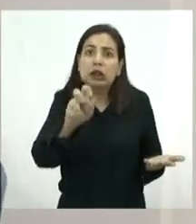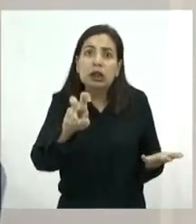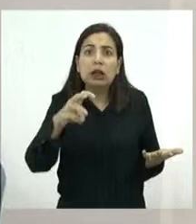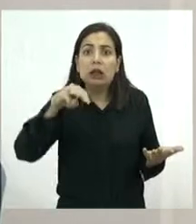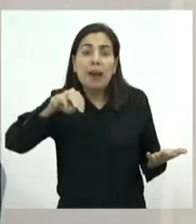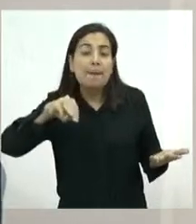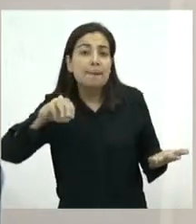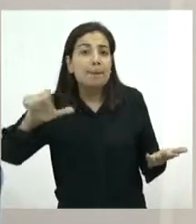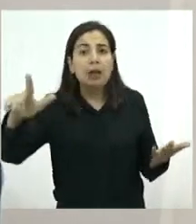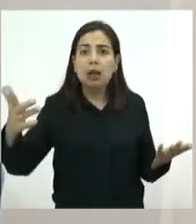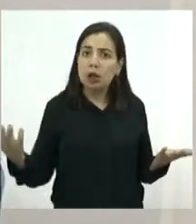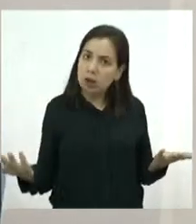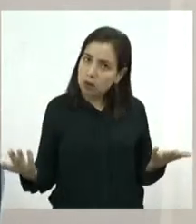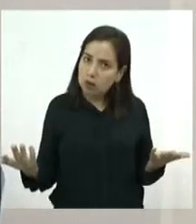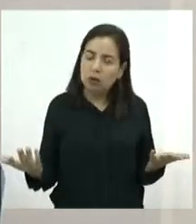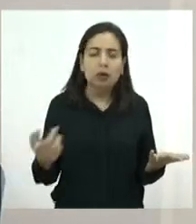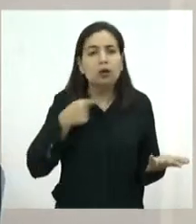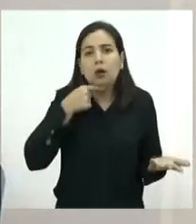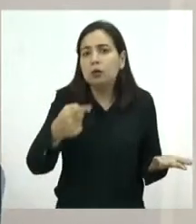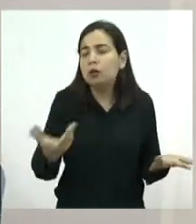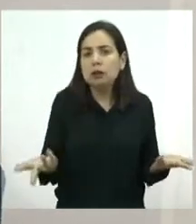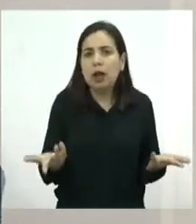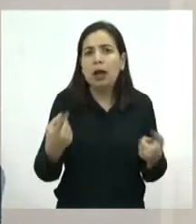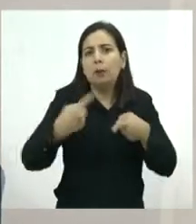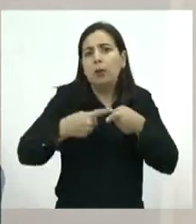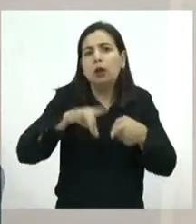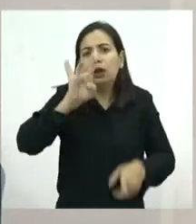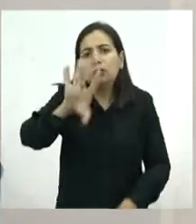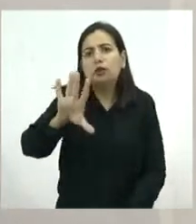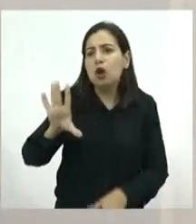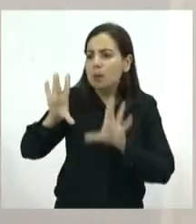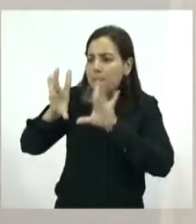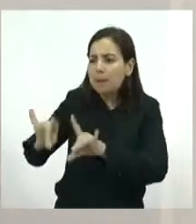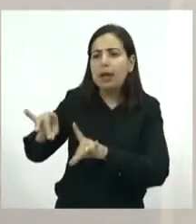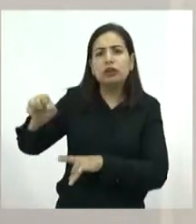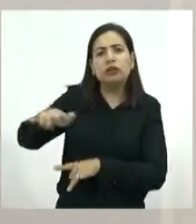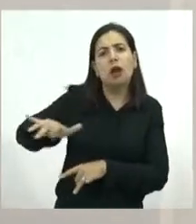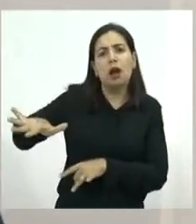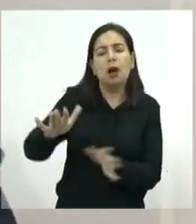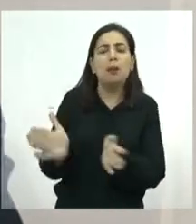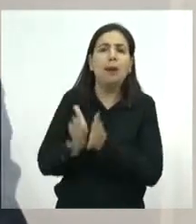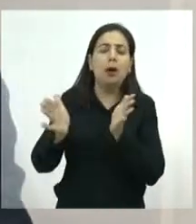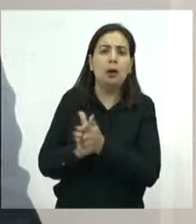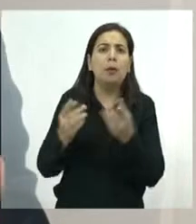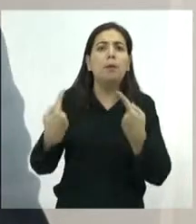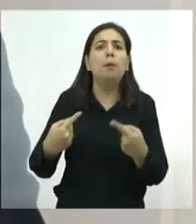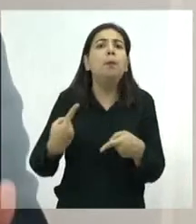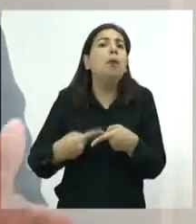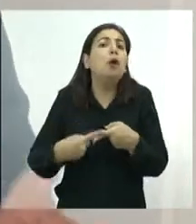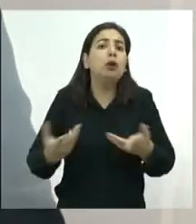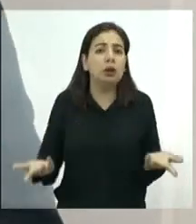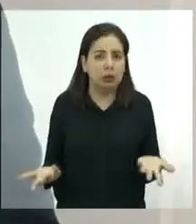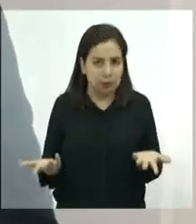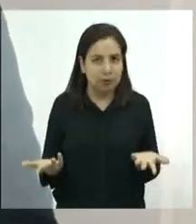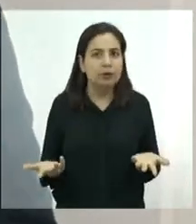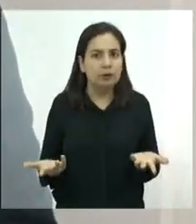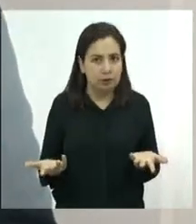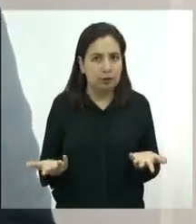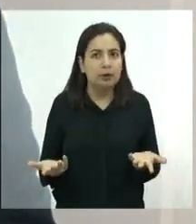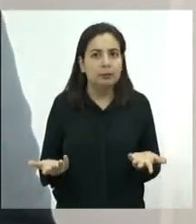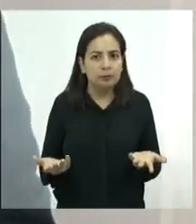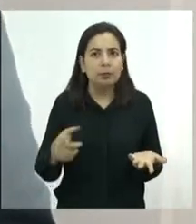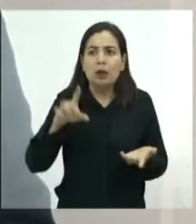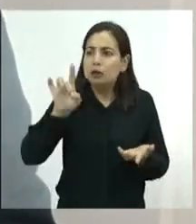não é possível que essa conta, certo, da reforma da Previdência seja paga só com os que recebem